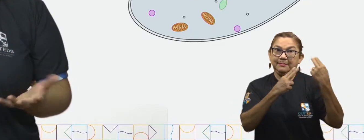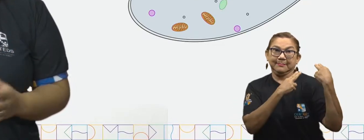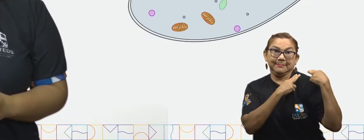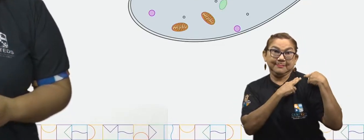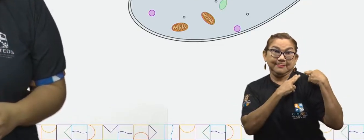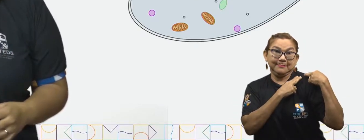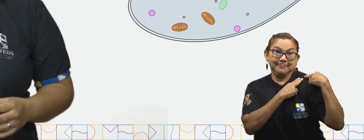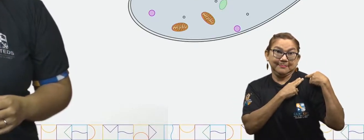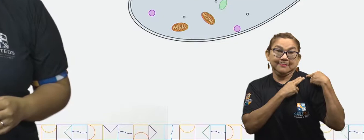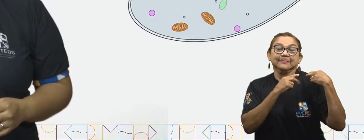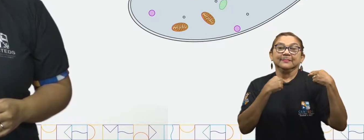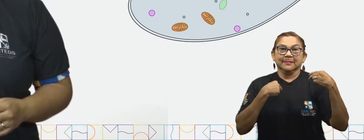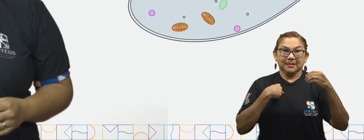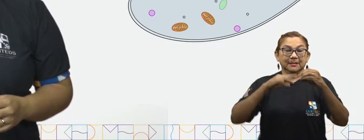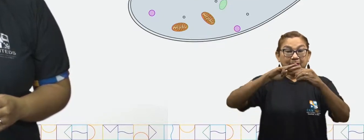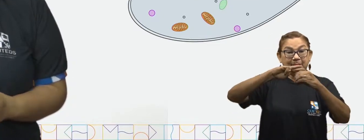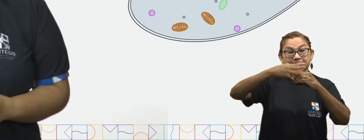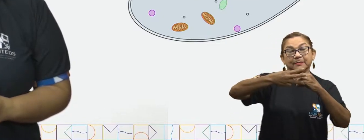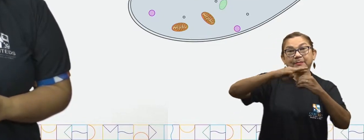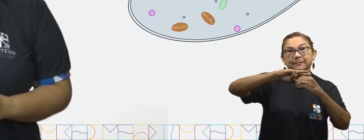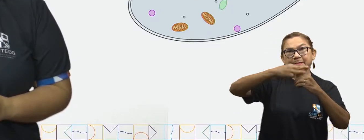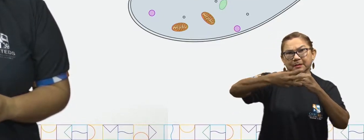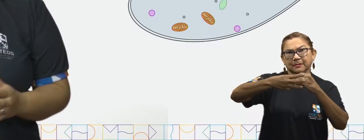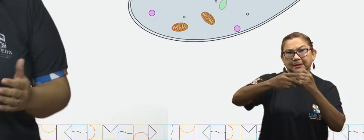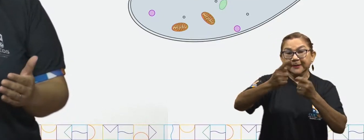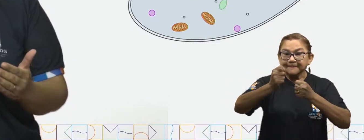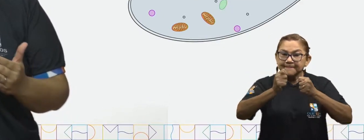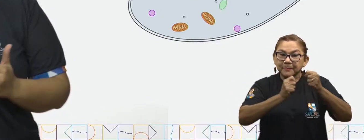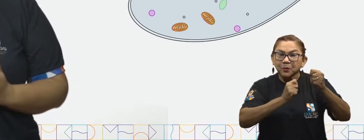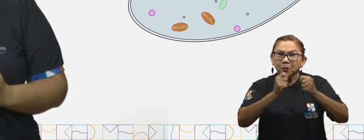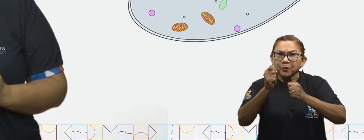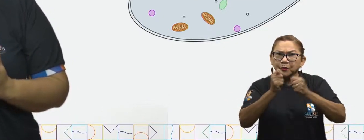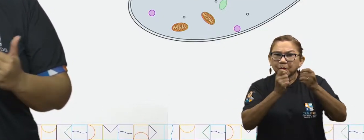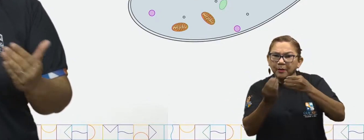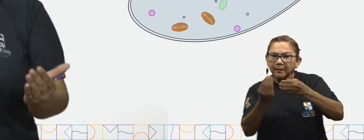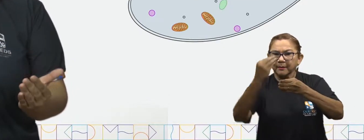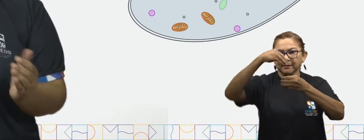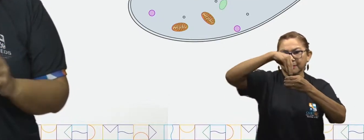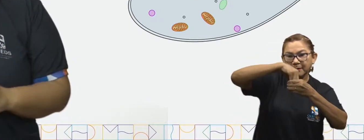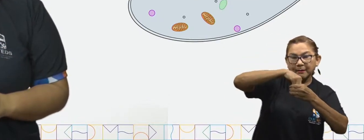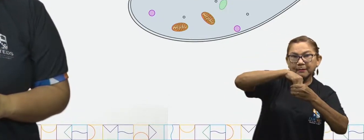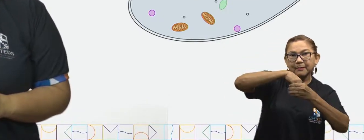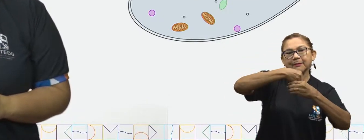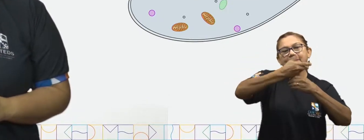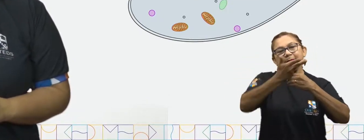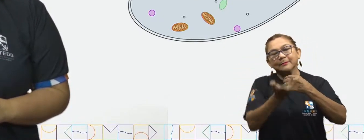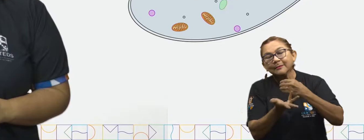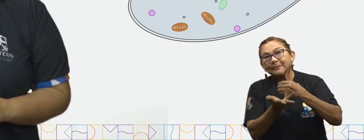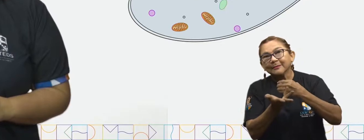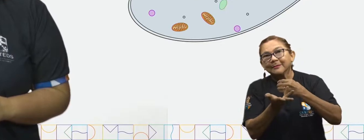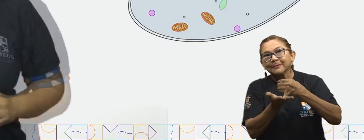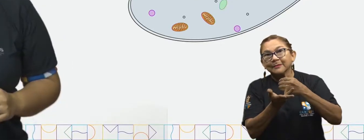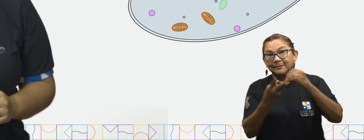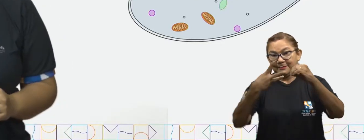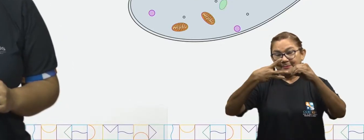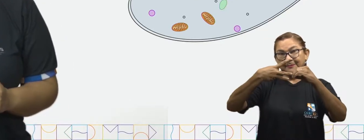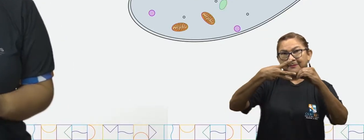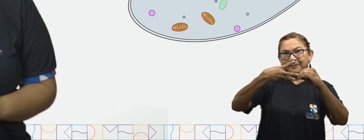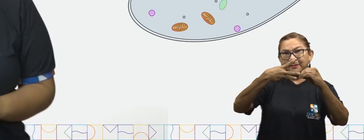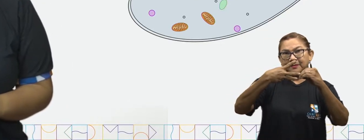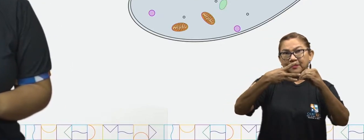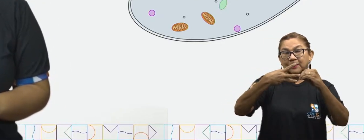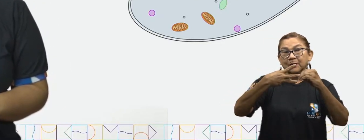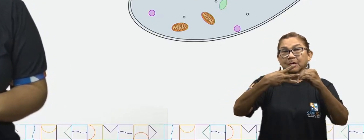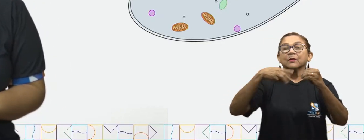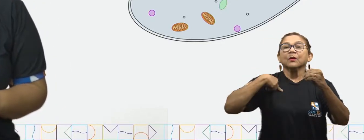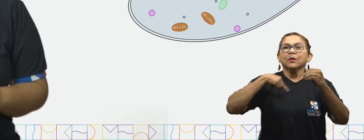outras palavras, a membrana plasmática controla a entrada e saída de substâncias da célula. O